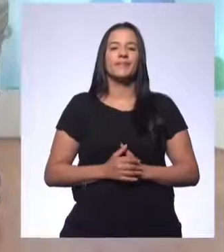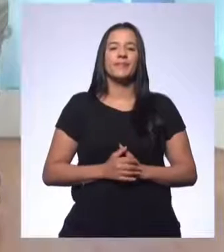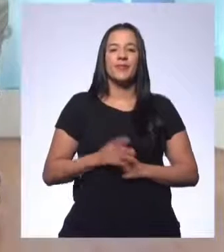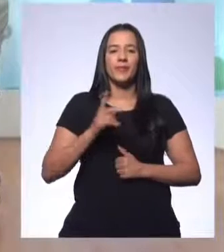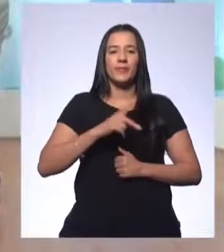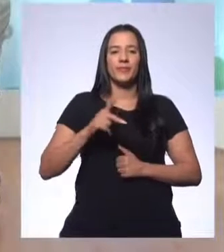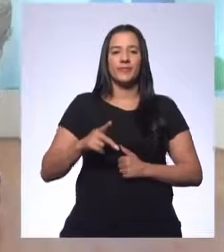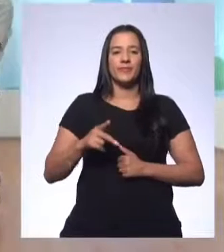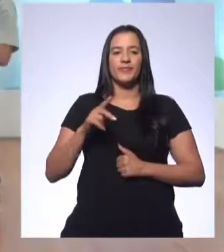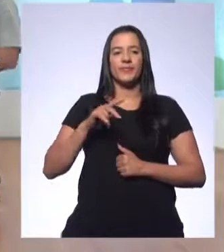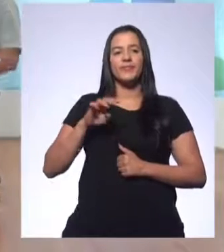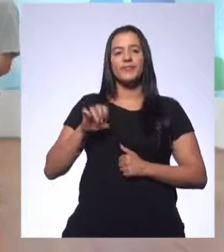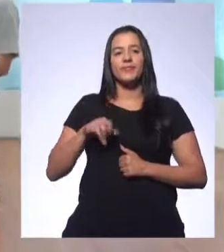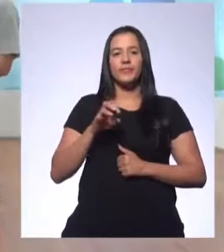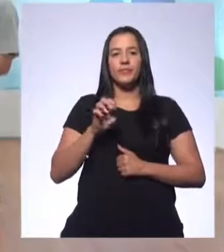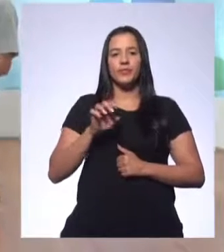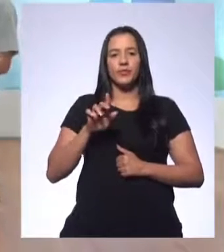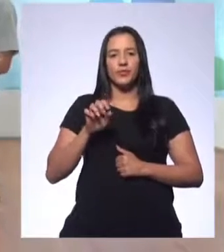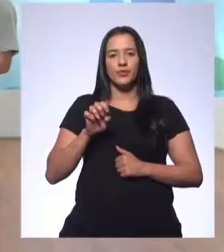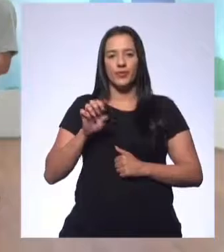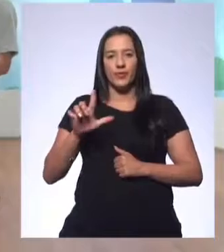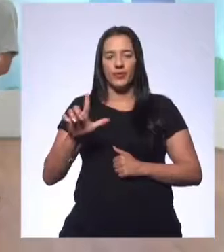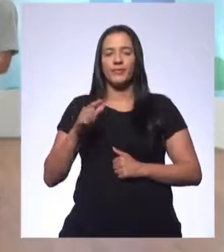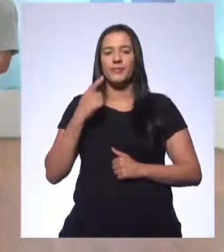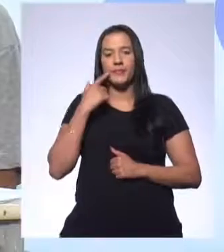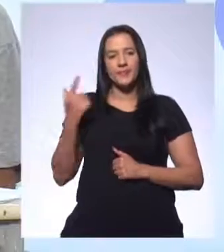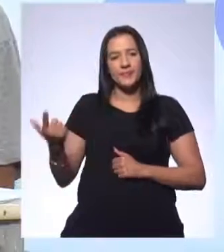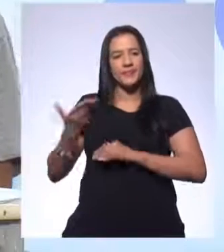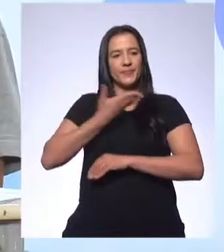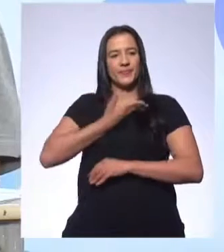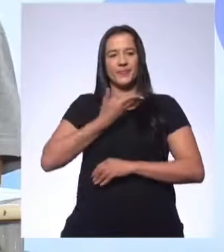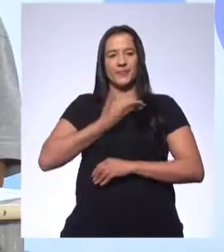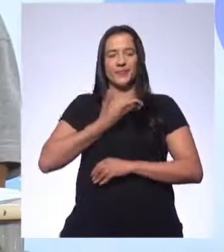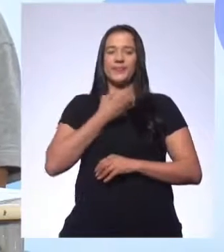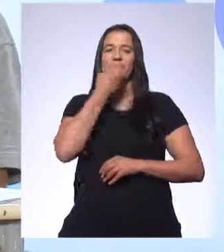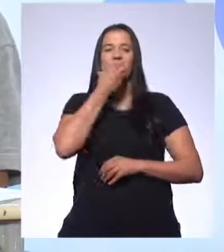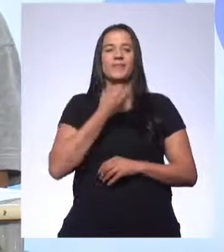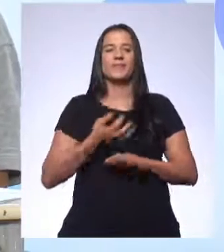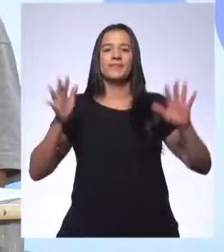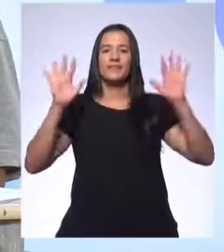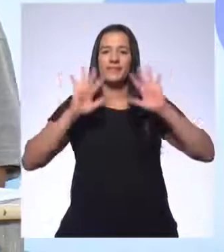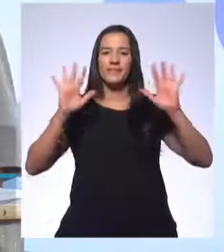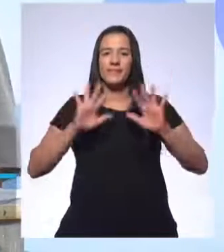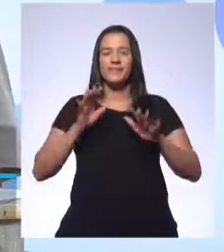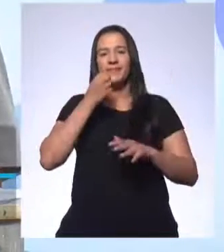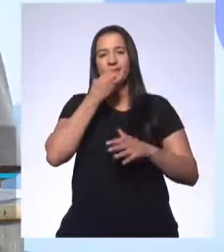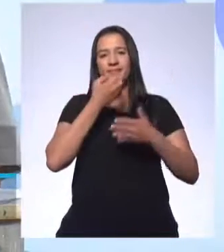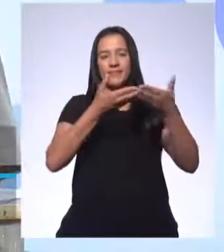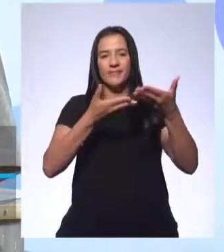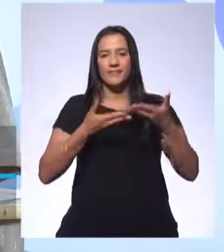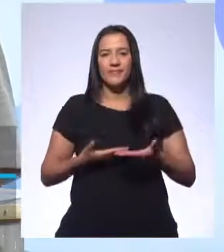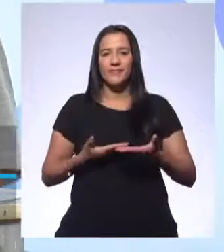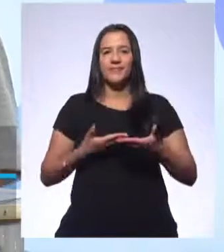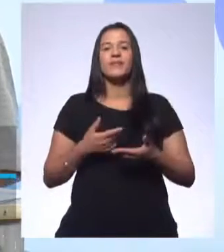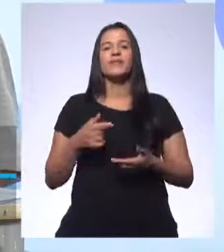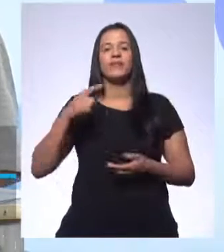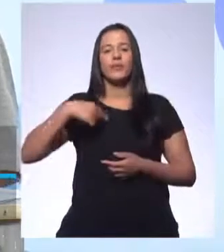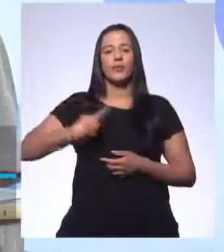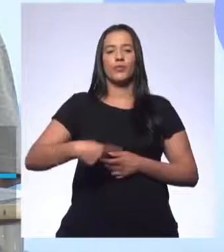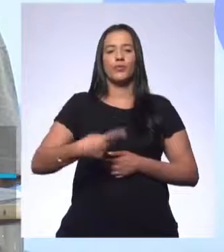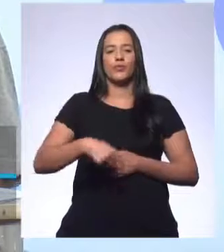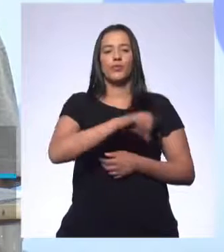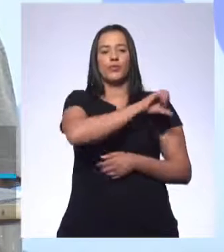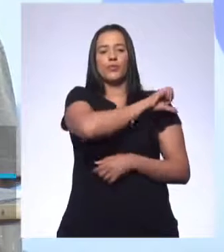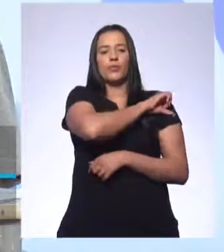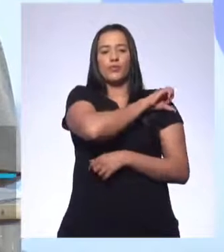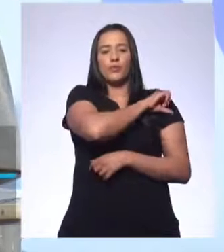aqui do meu lado, conhecido de vocês e meu parceirão. Olá, quero dar as boas-vindas a vocês, educandos do nono ano,